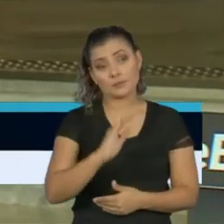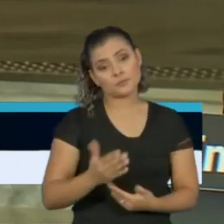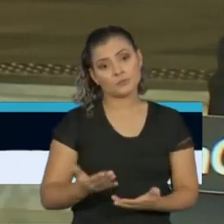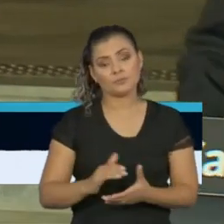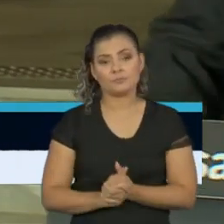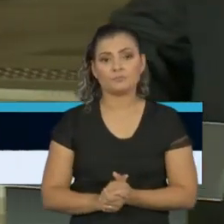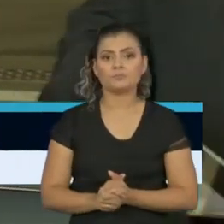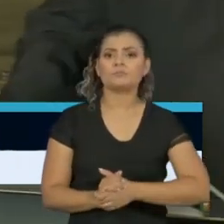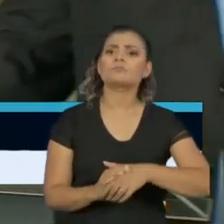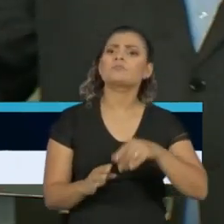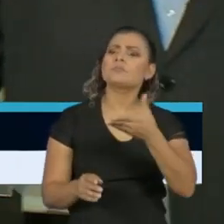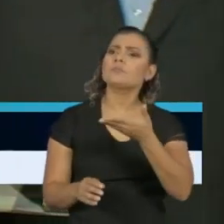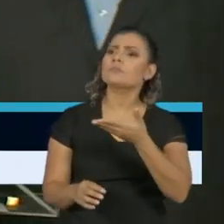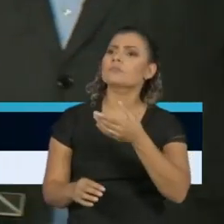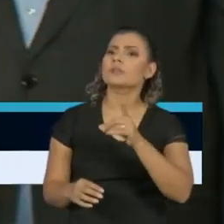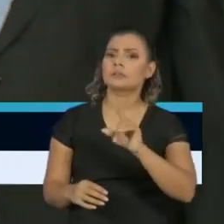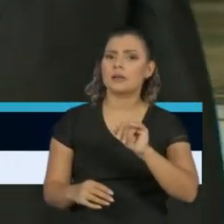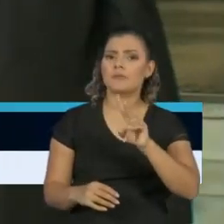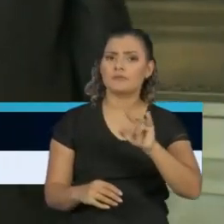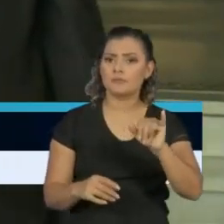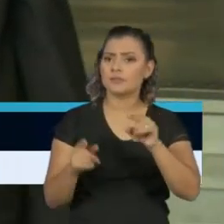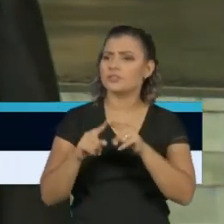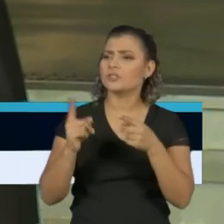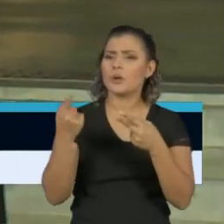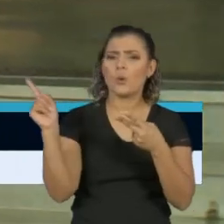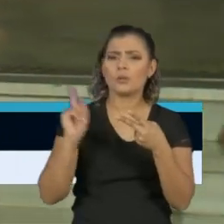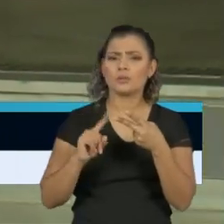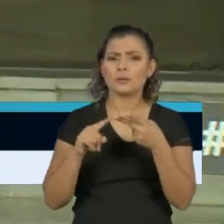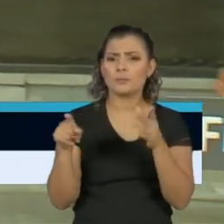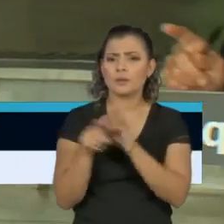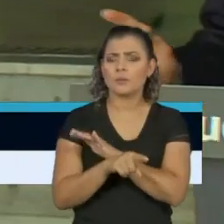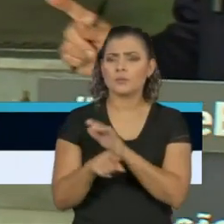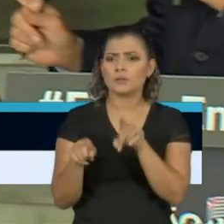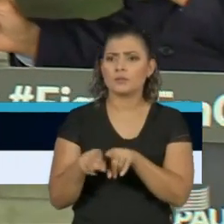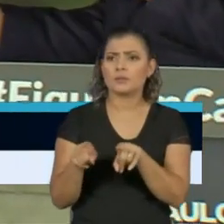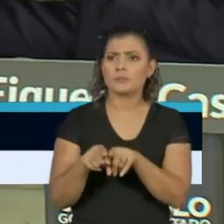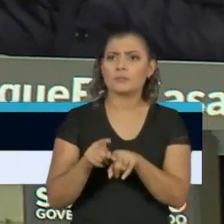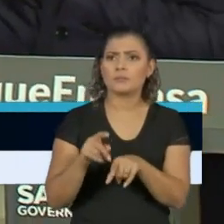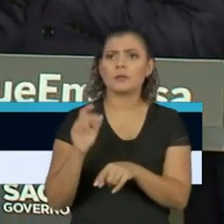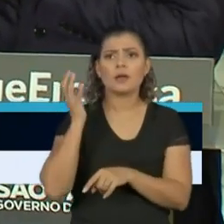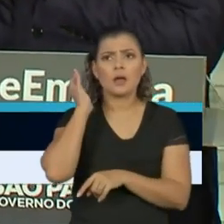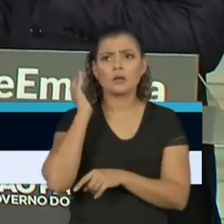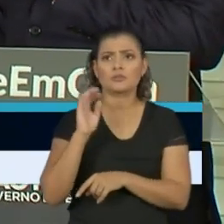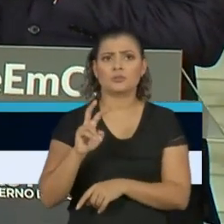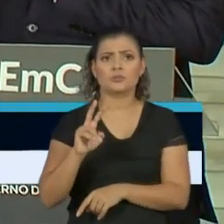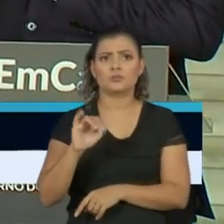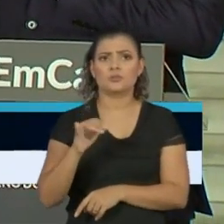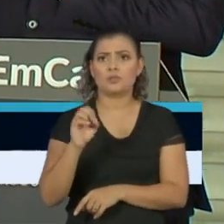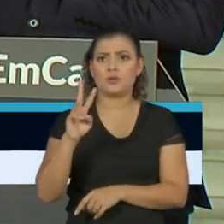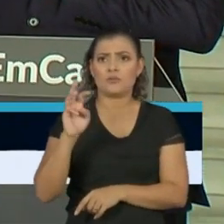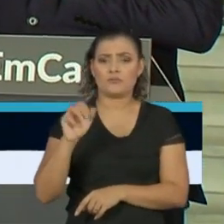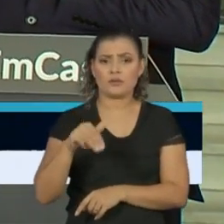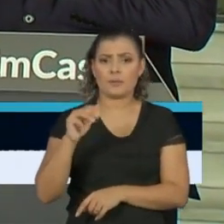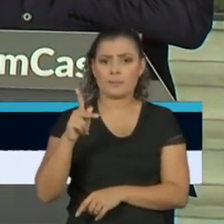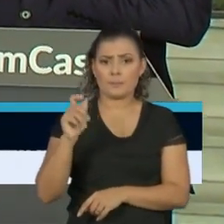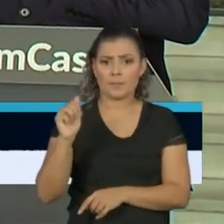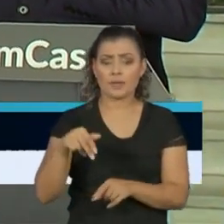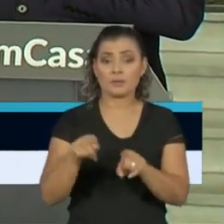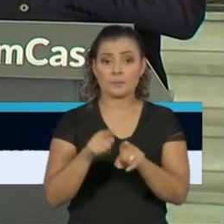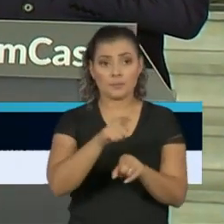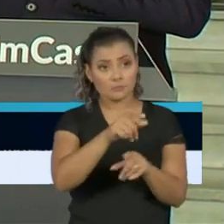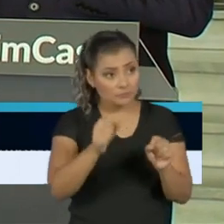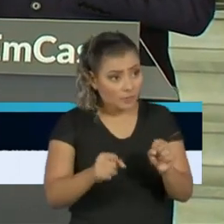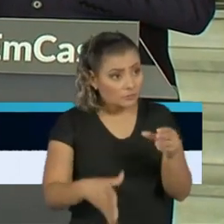Obrigado, doutor Davi Wipe. Havia uma segunda pergunta do jornalista Vitor Moraes, da Rádio Jovem Pan. Vou pedir ao doutor German, se ele